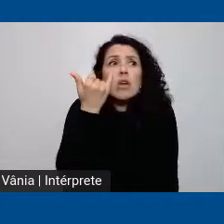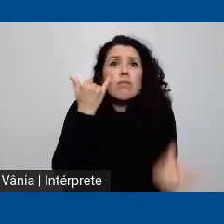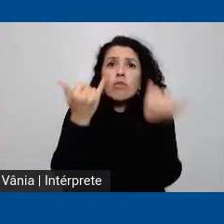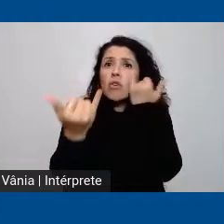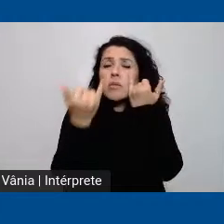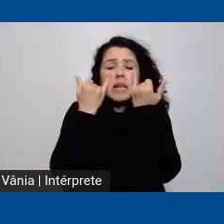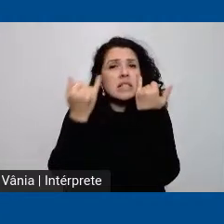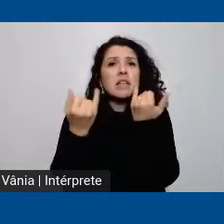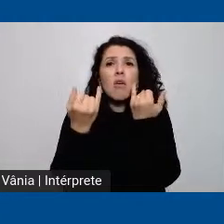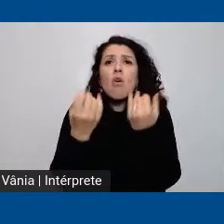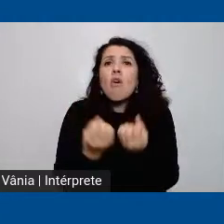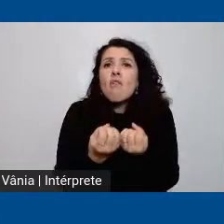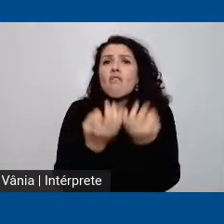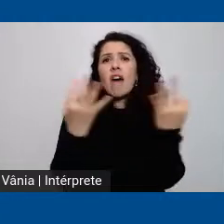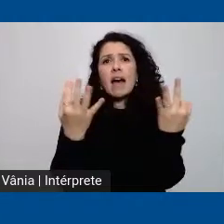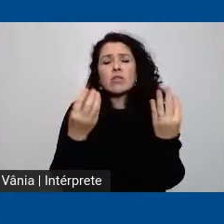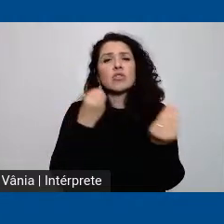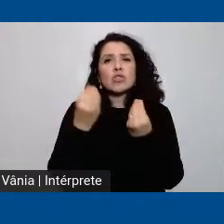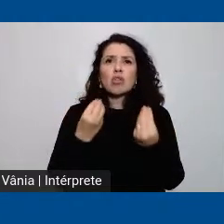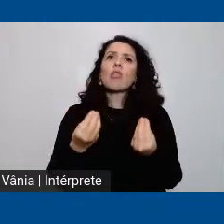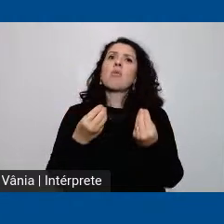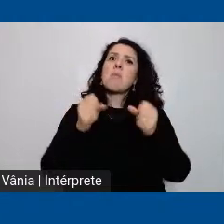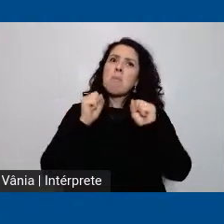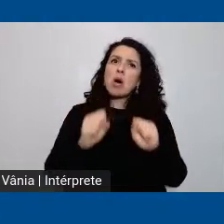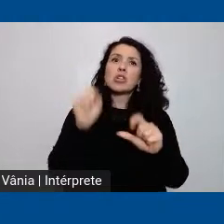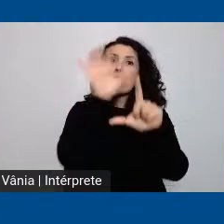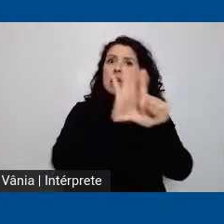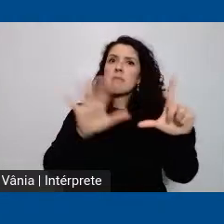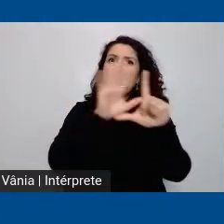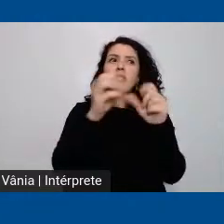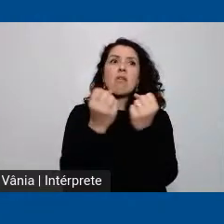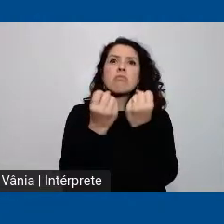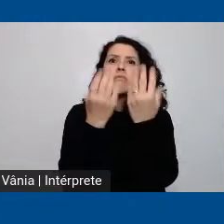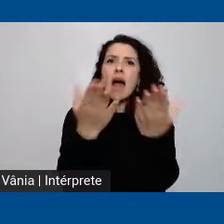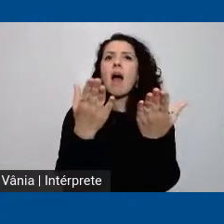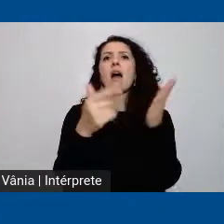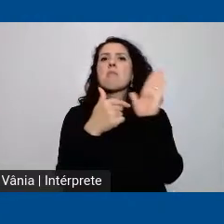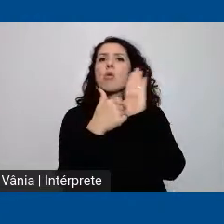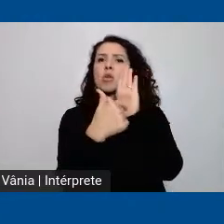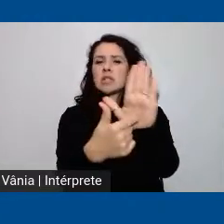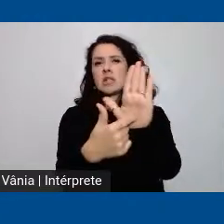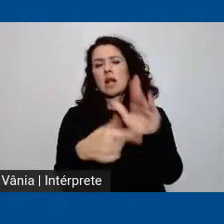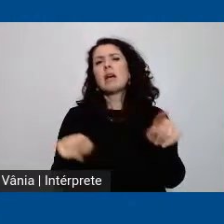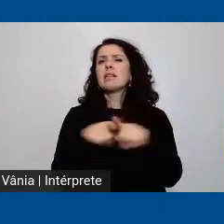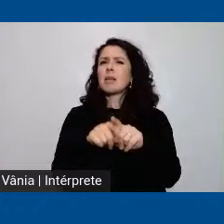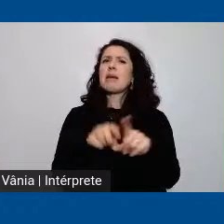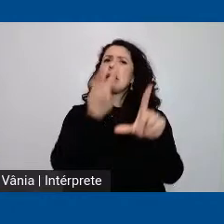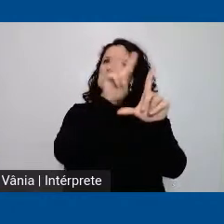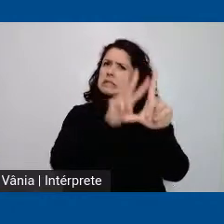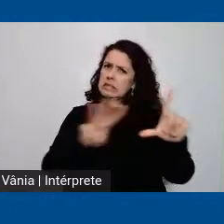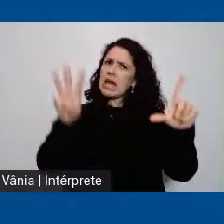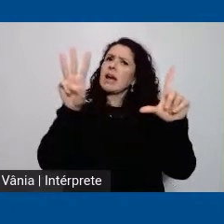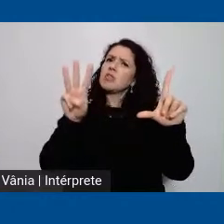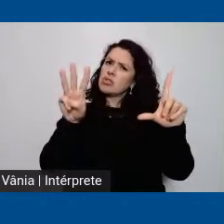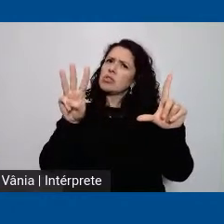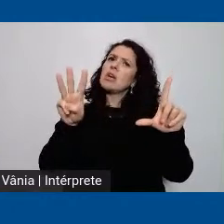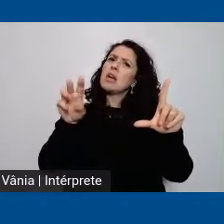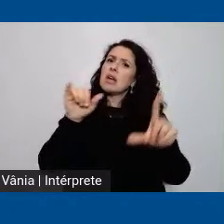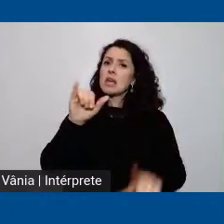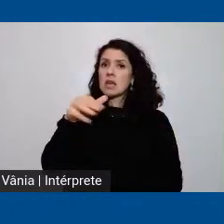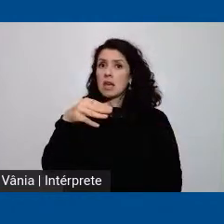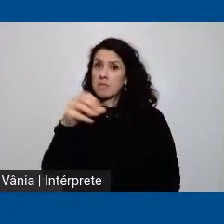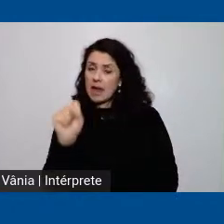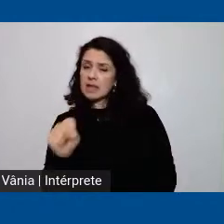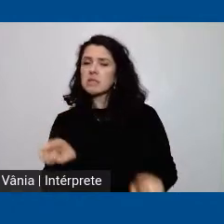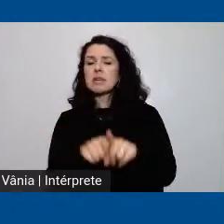de disponibilização de imagens, né? Os sites, não só do Moreira Salles, como da BN,